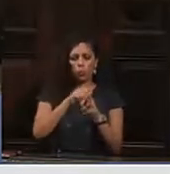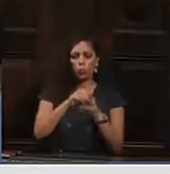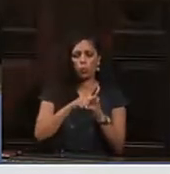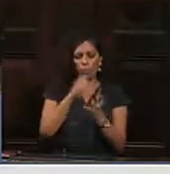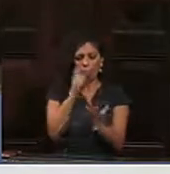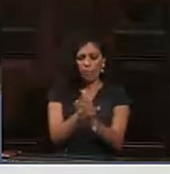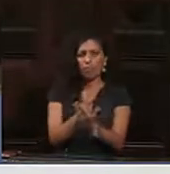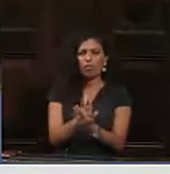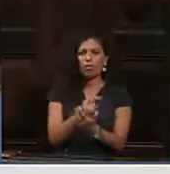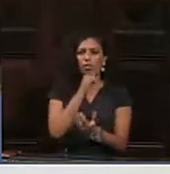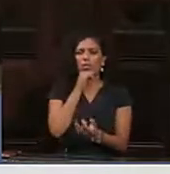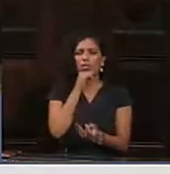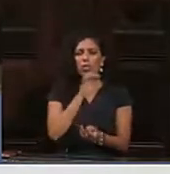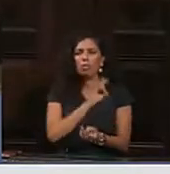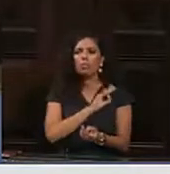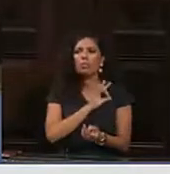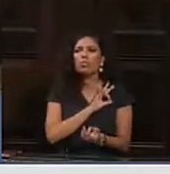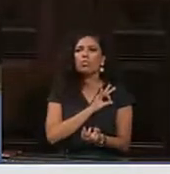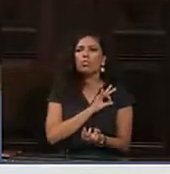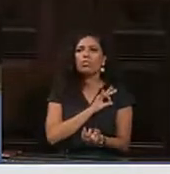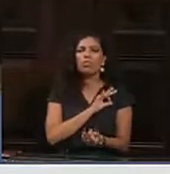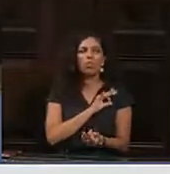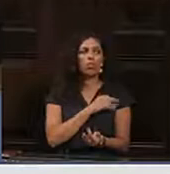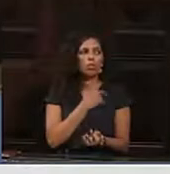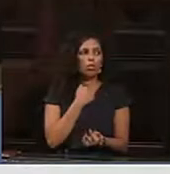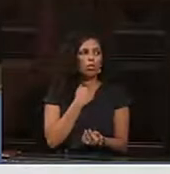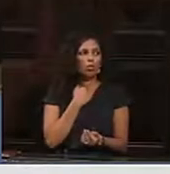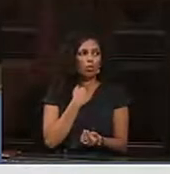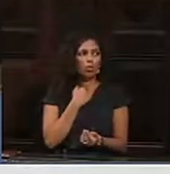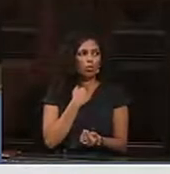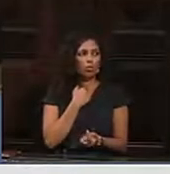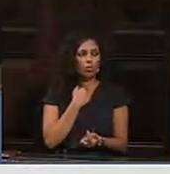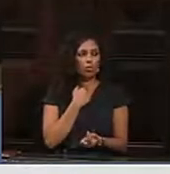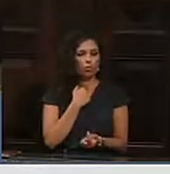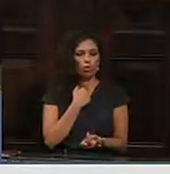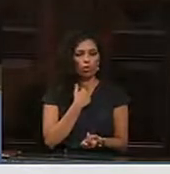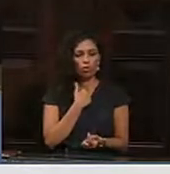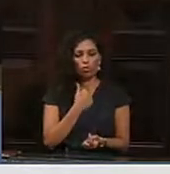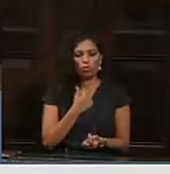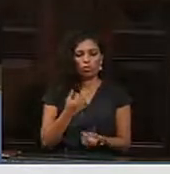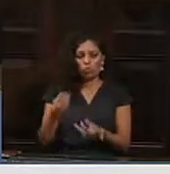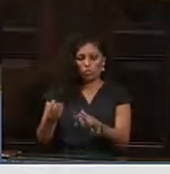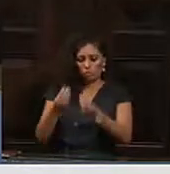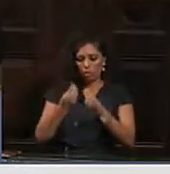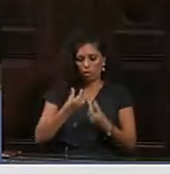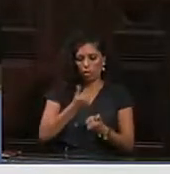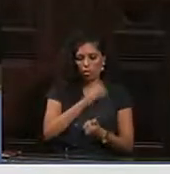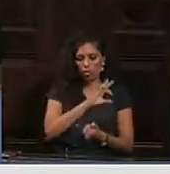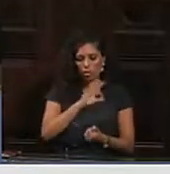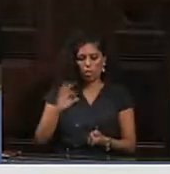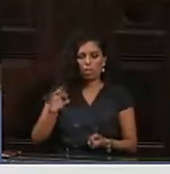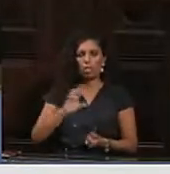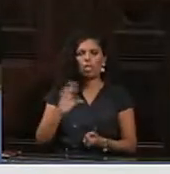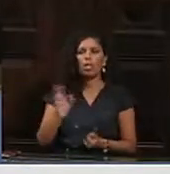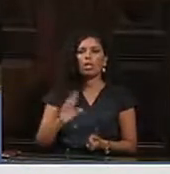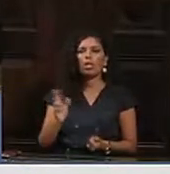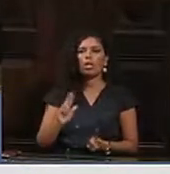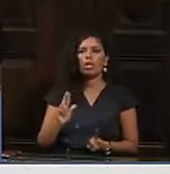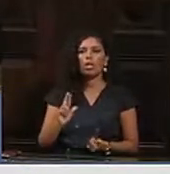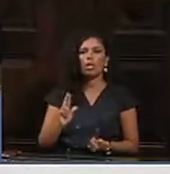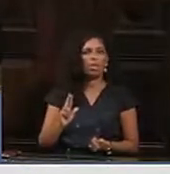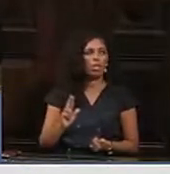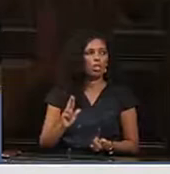militar, deputado Carlos Augusto, não pode receber R$ 100 para ir trabalhar e